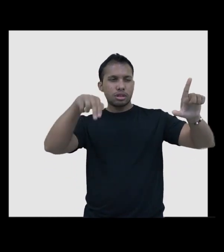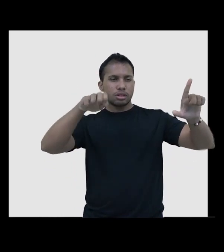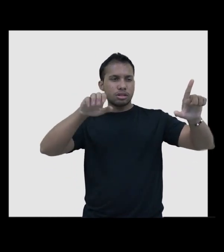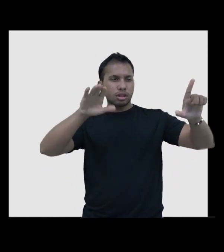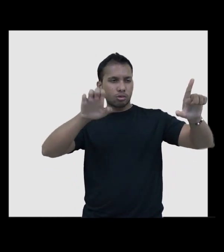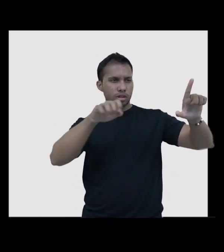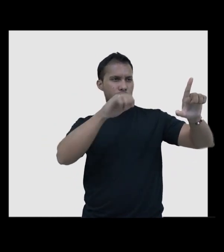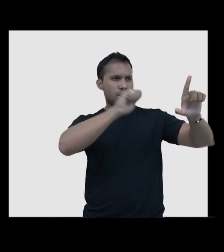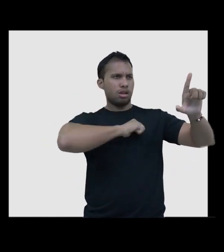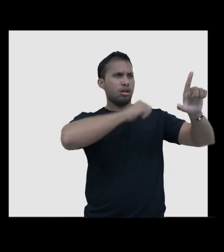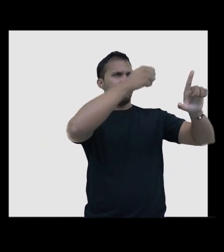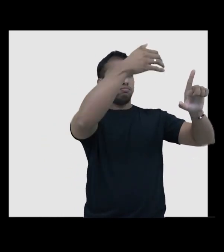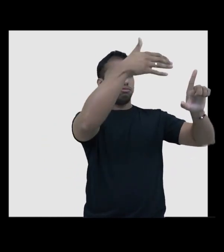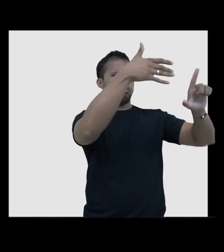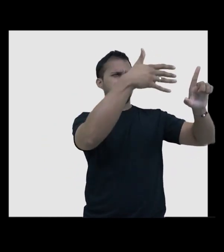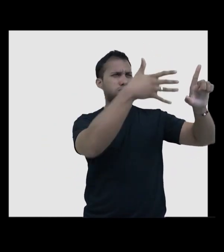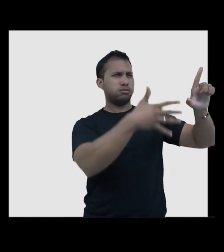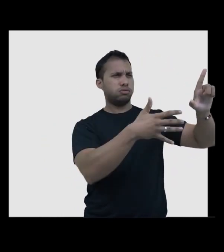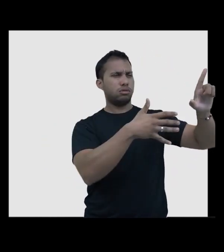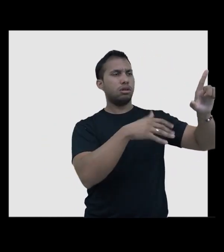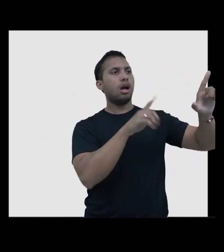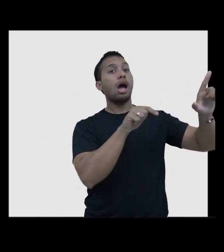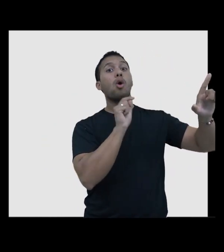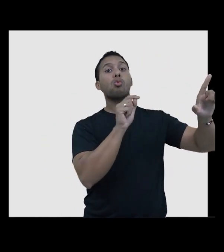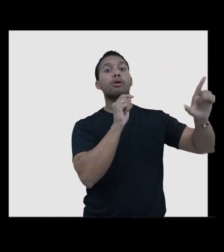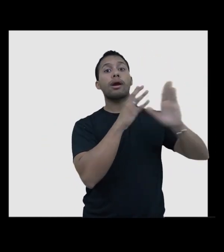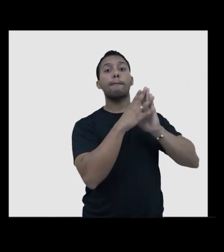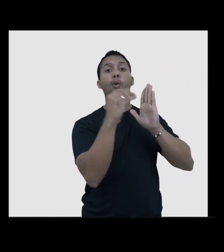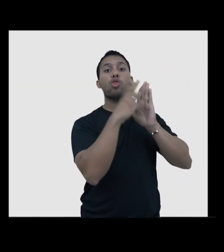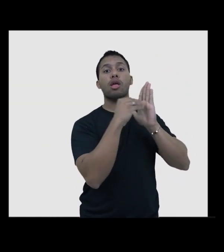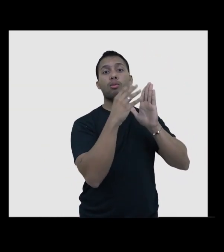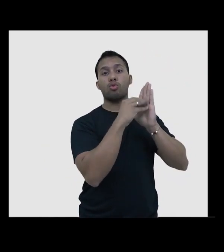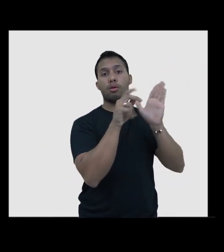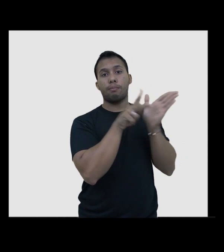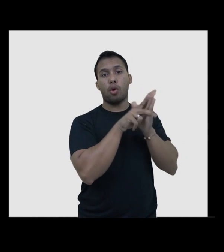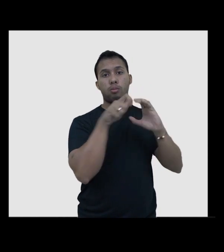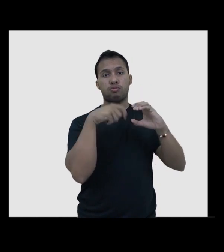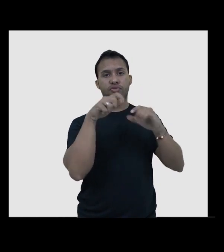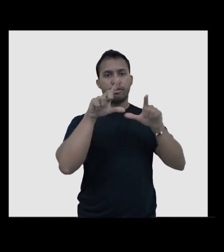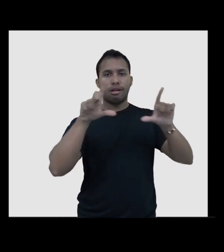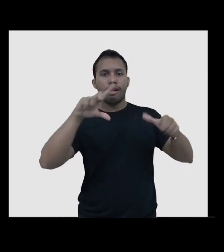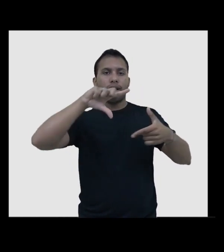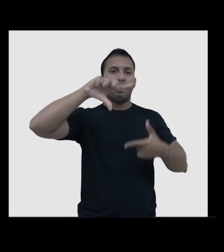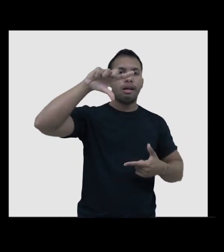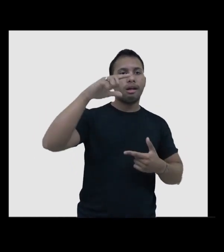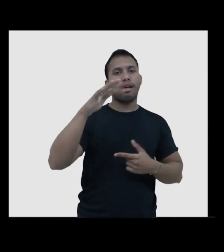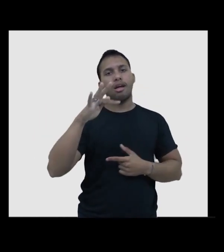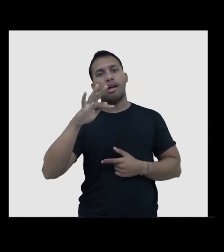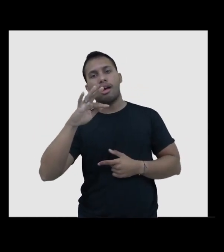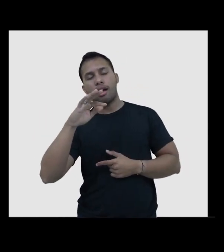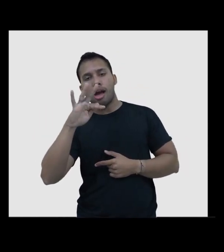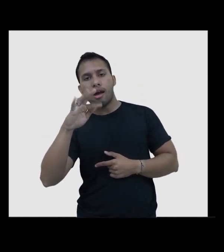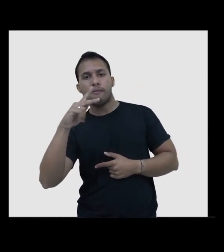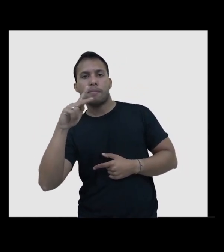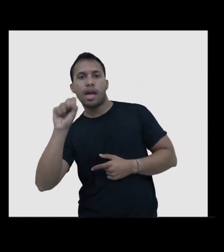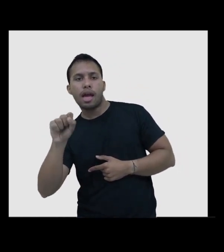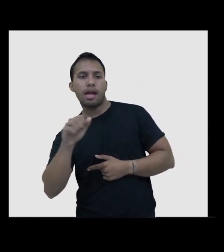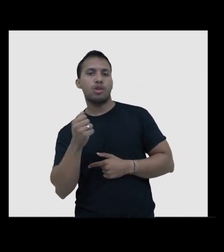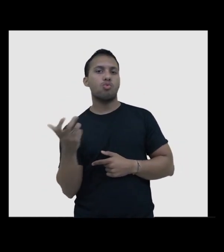dentro, a gente consegue ver aqui, largura e altura e a quantidade de quadros, né? Que é o que está definido aqui